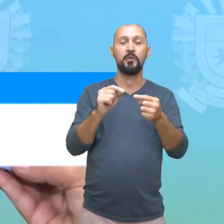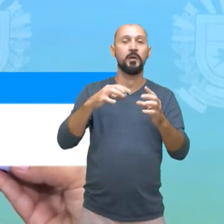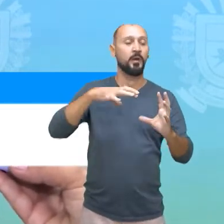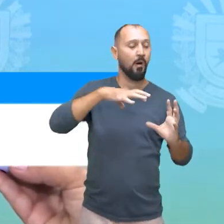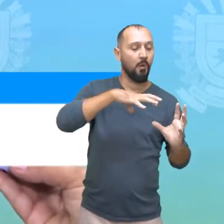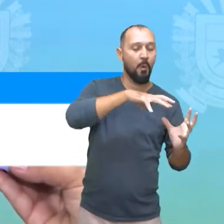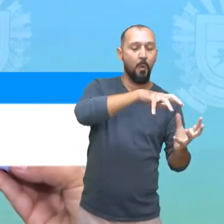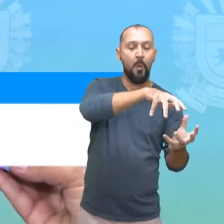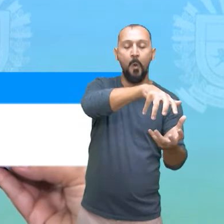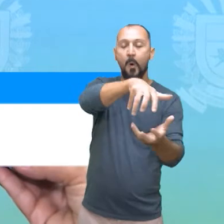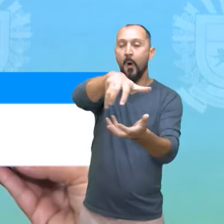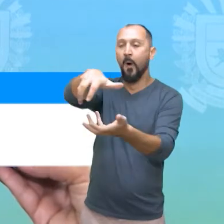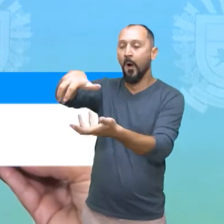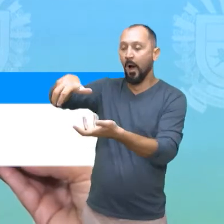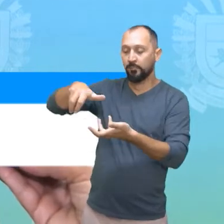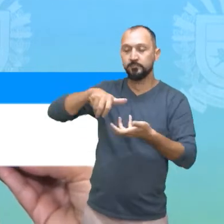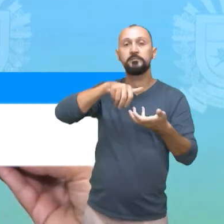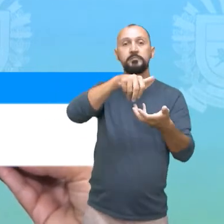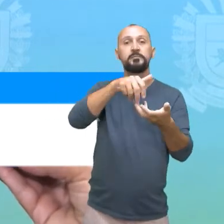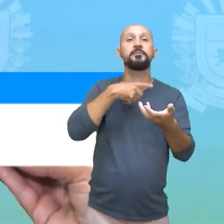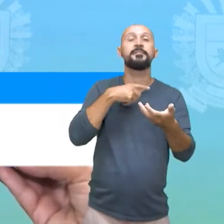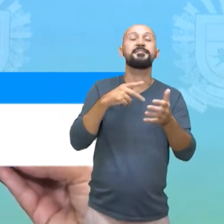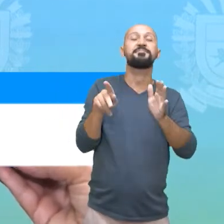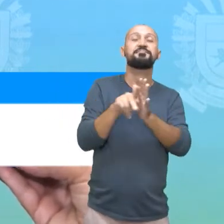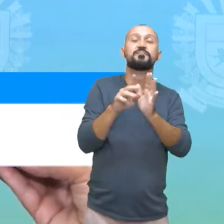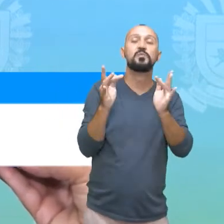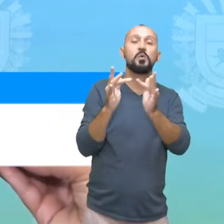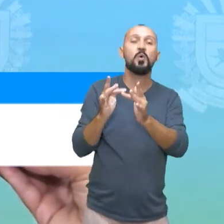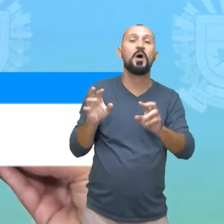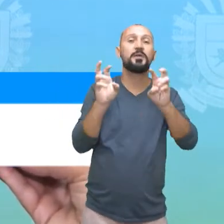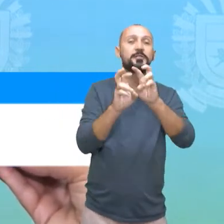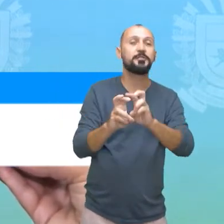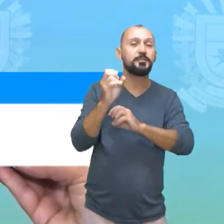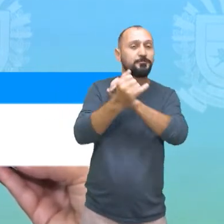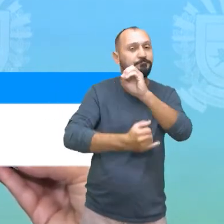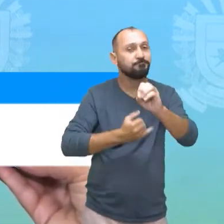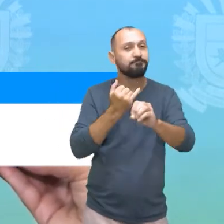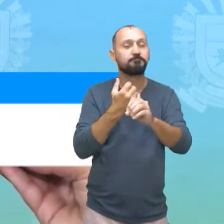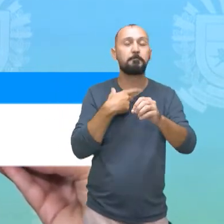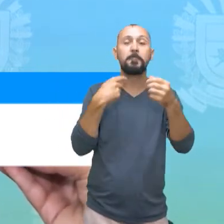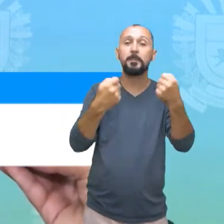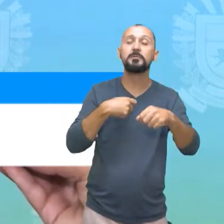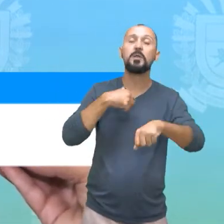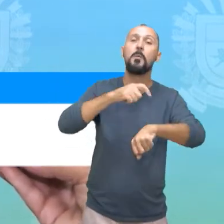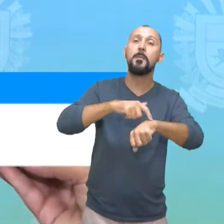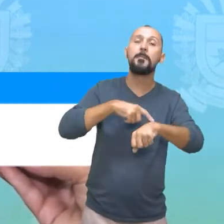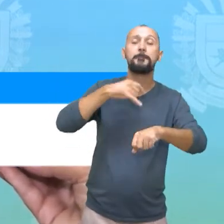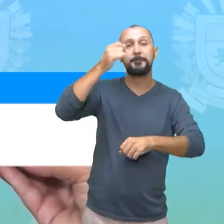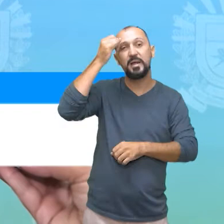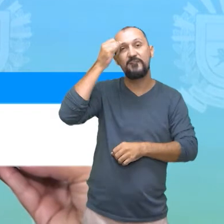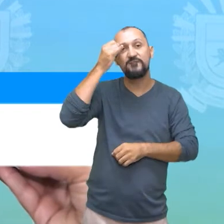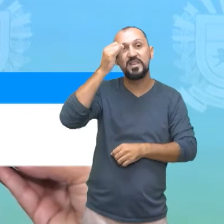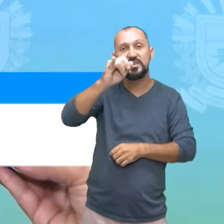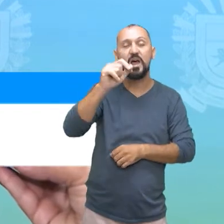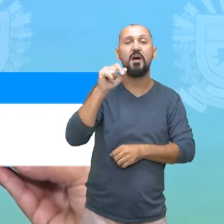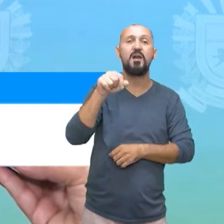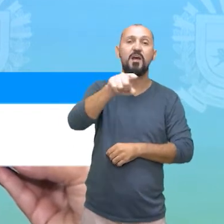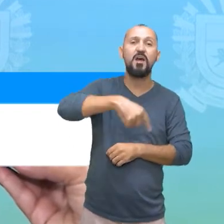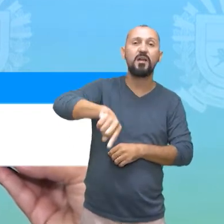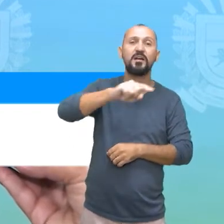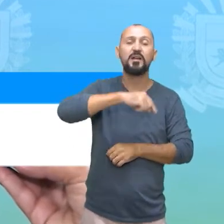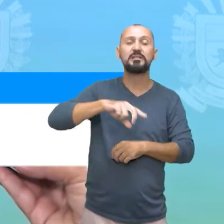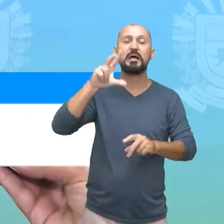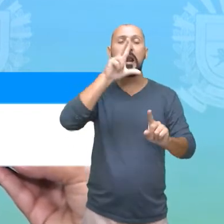né, relativamente nova, do mundo das relações virtuais, é muito importante que haja um instrumento